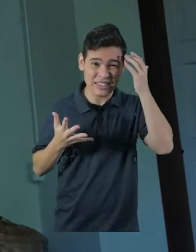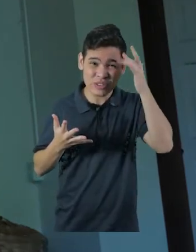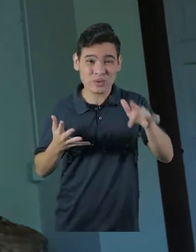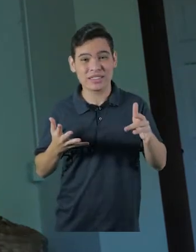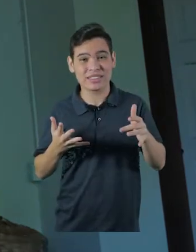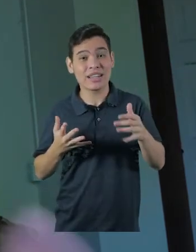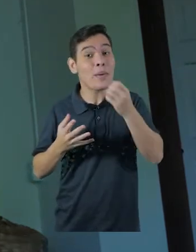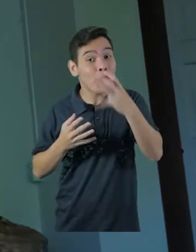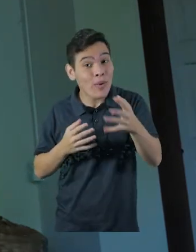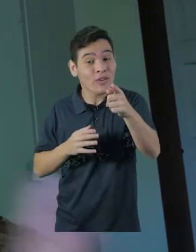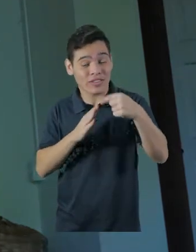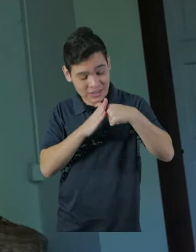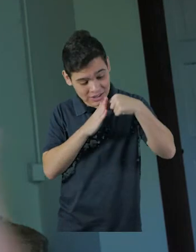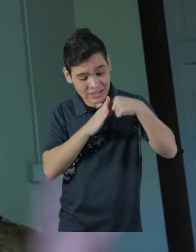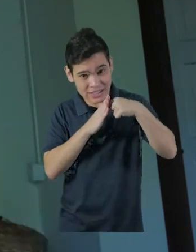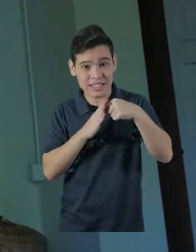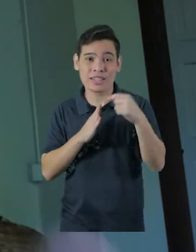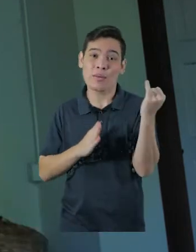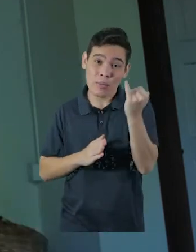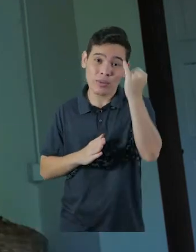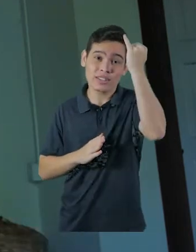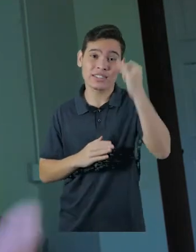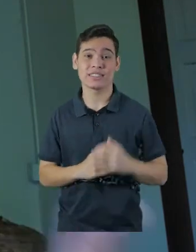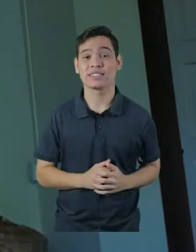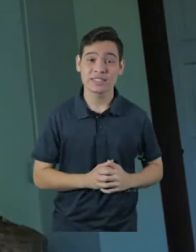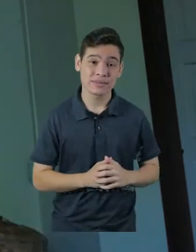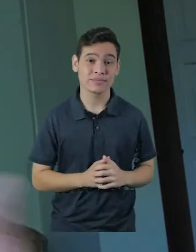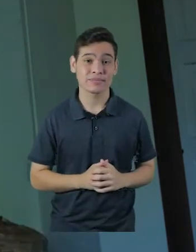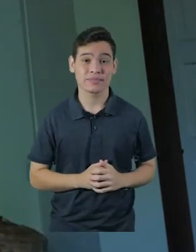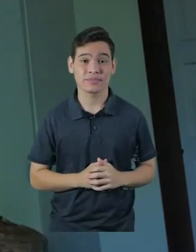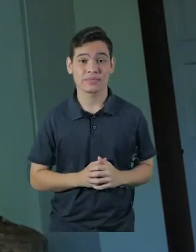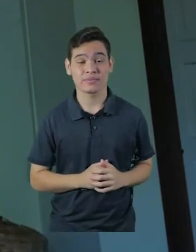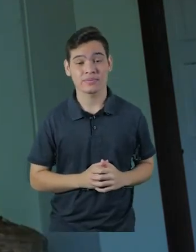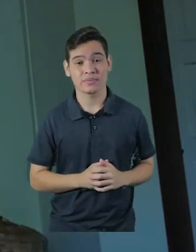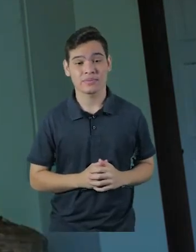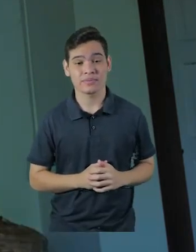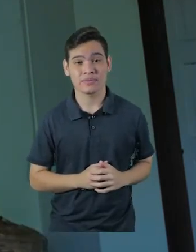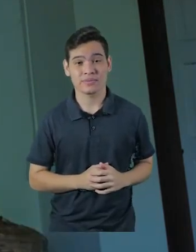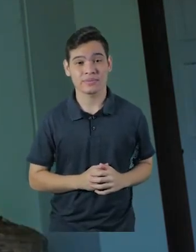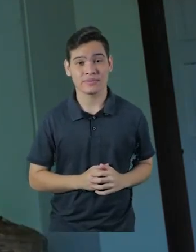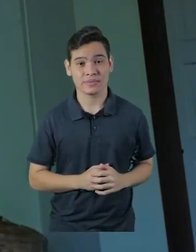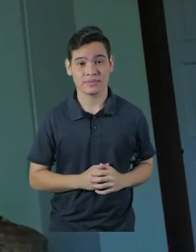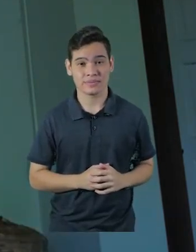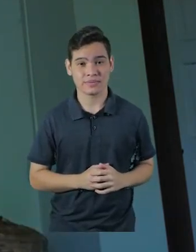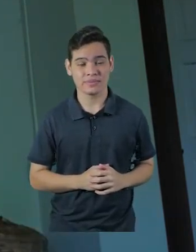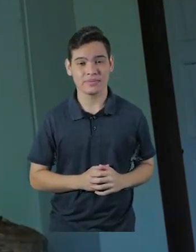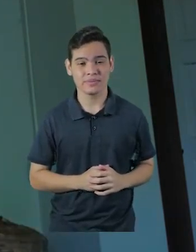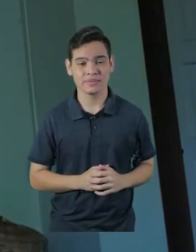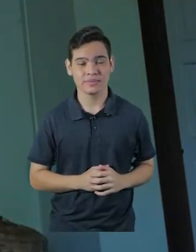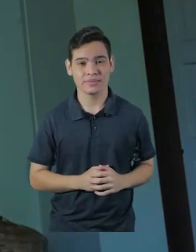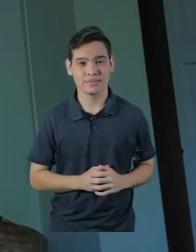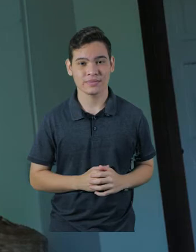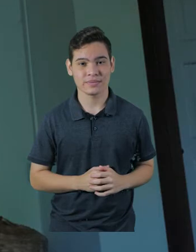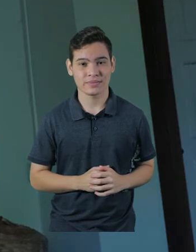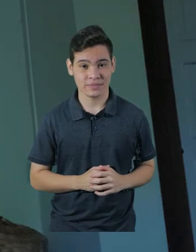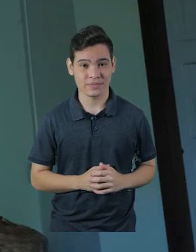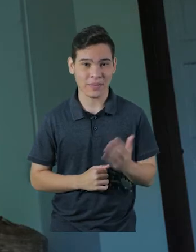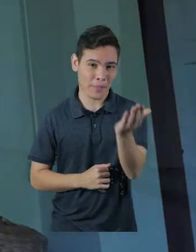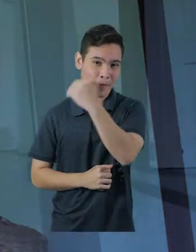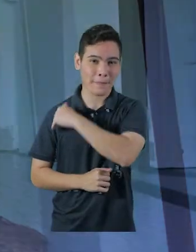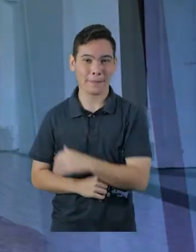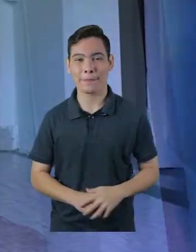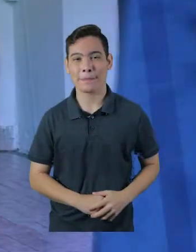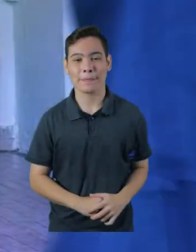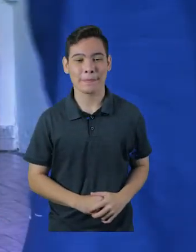que o exercício desperte curiosidade e você cria suas próprias variações dele. Então, vamos